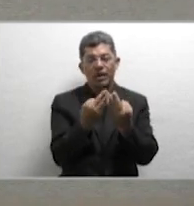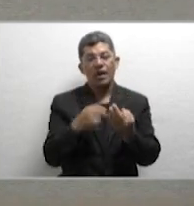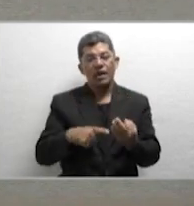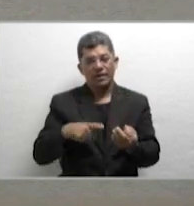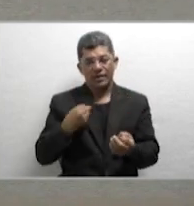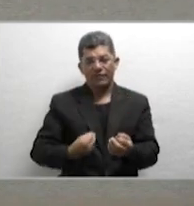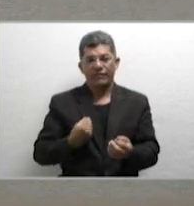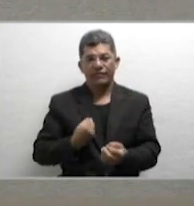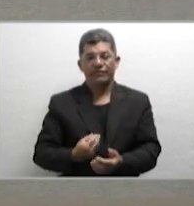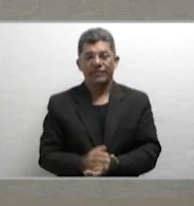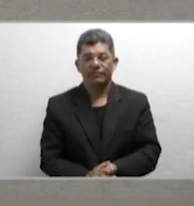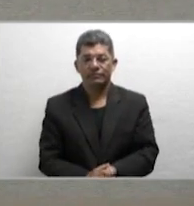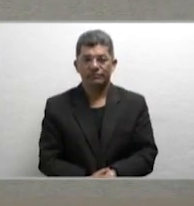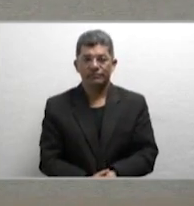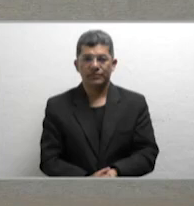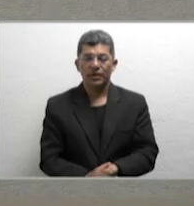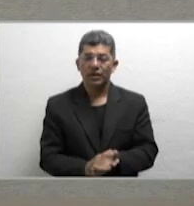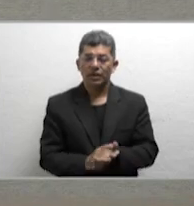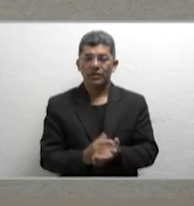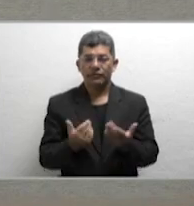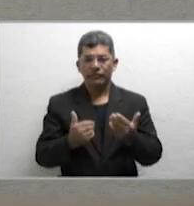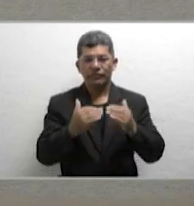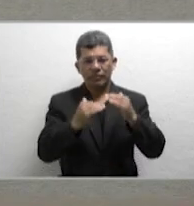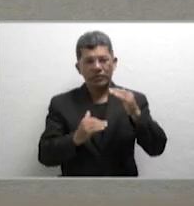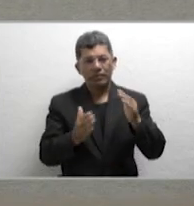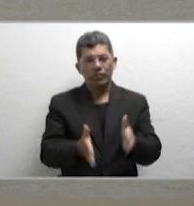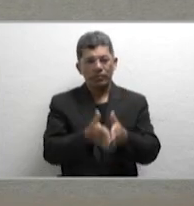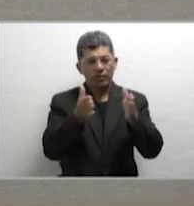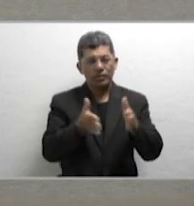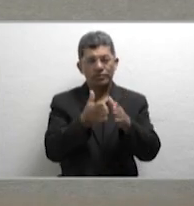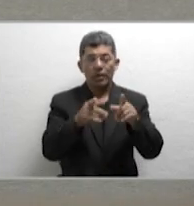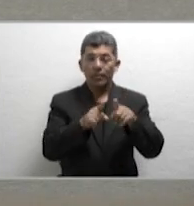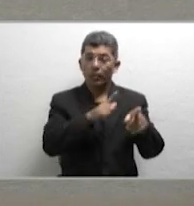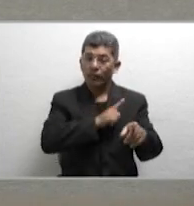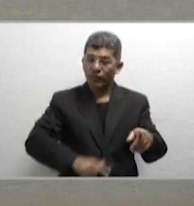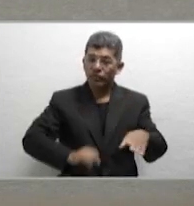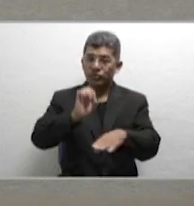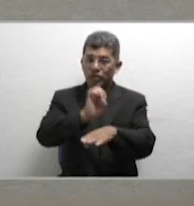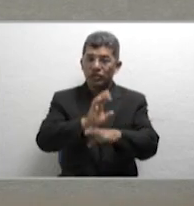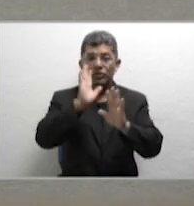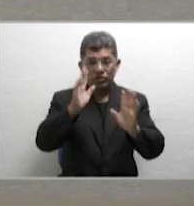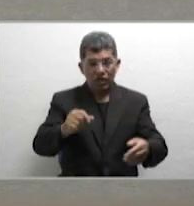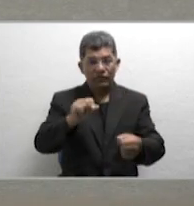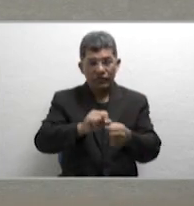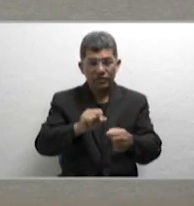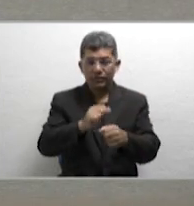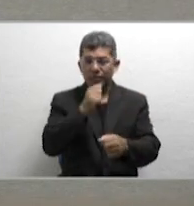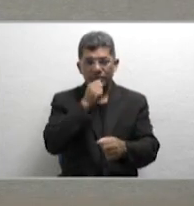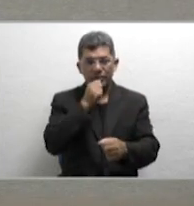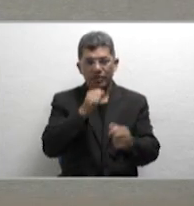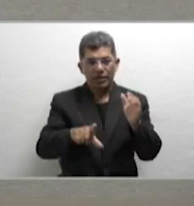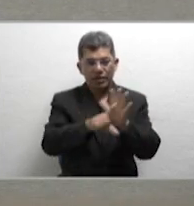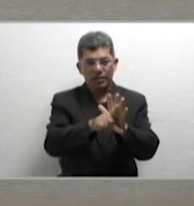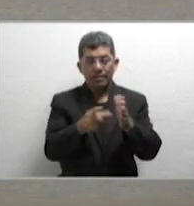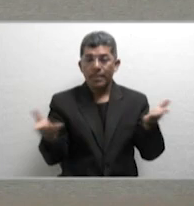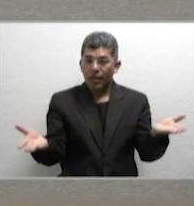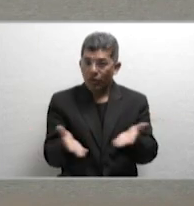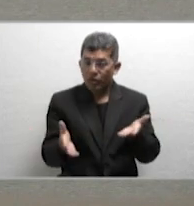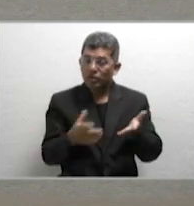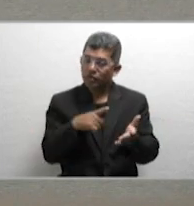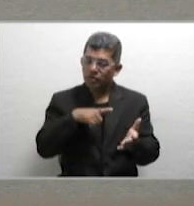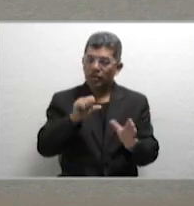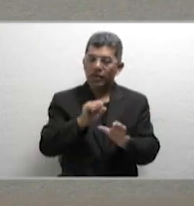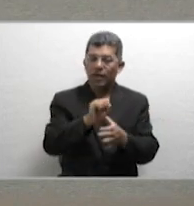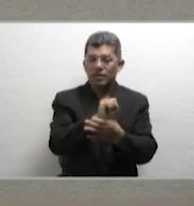em situação de vulnerabilidade social. O governo do Estado hoje já faz isso, mas não é lei. O que a gente quer é que fique na lei